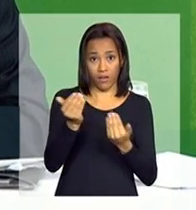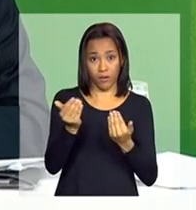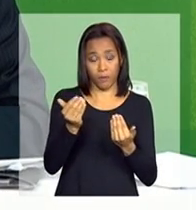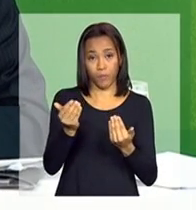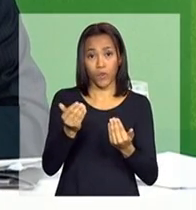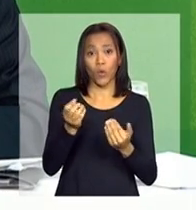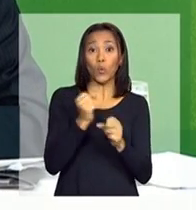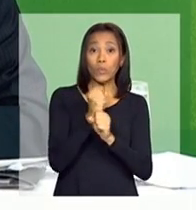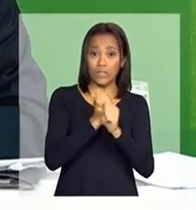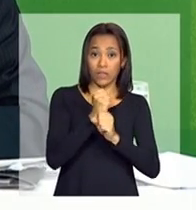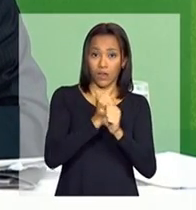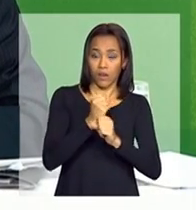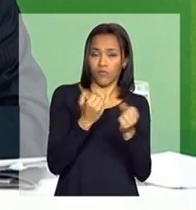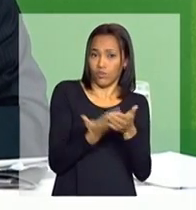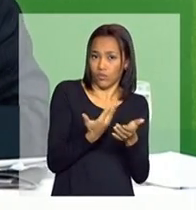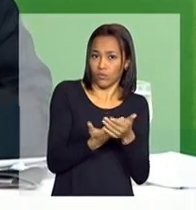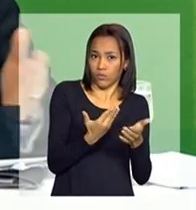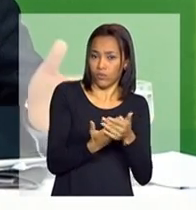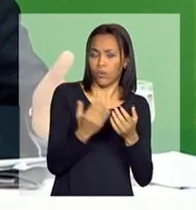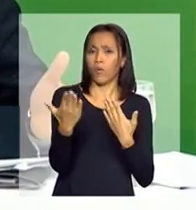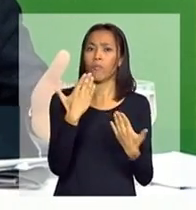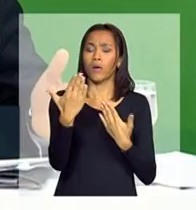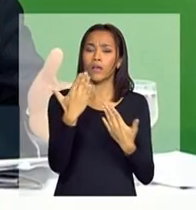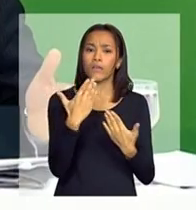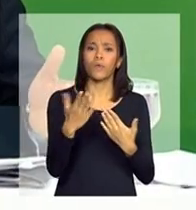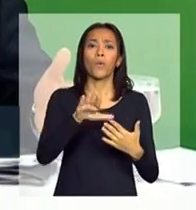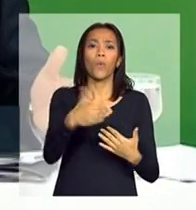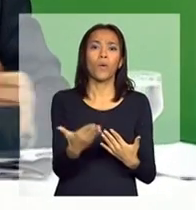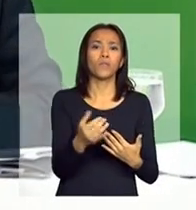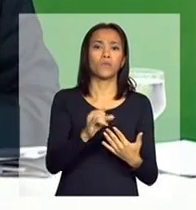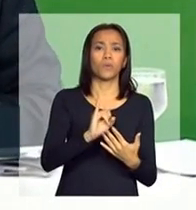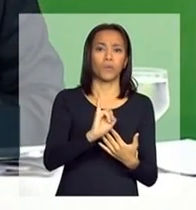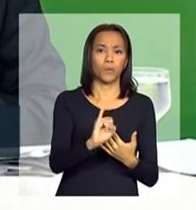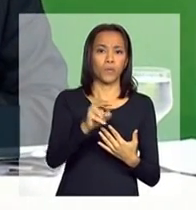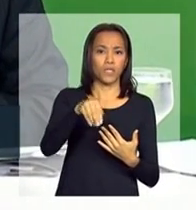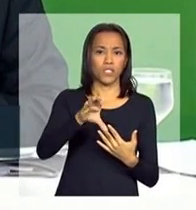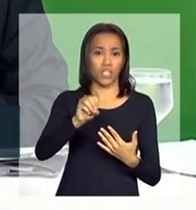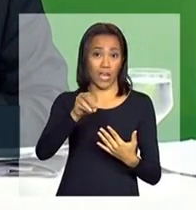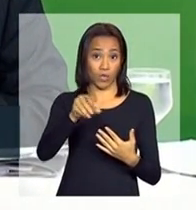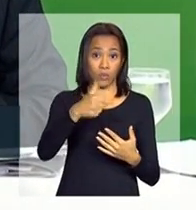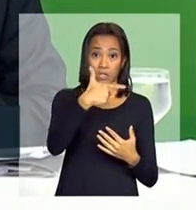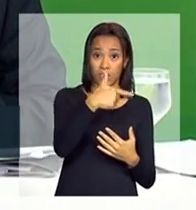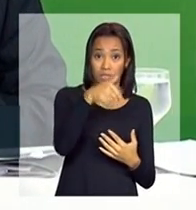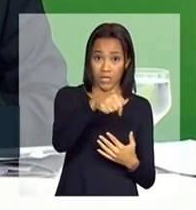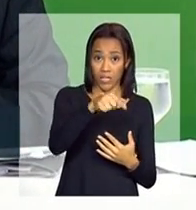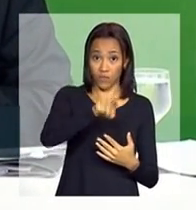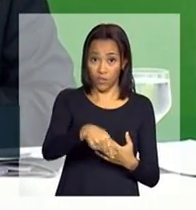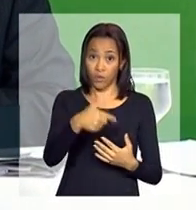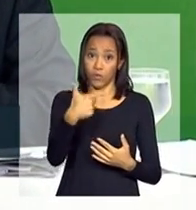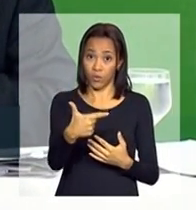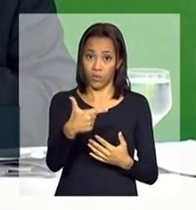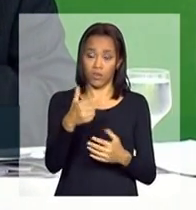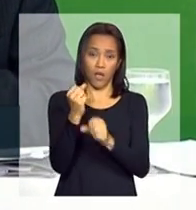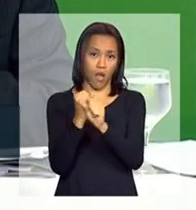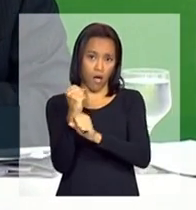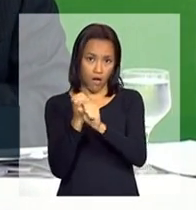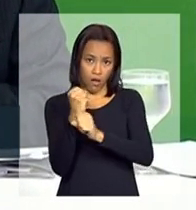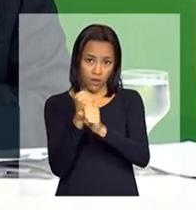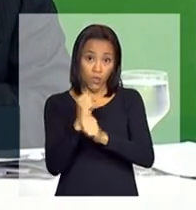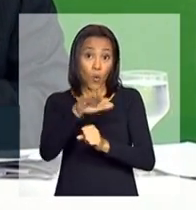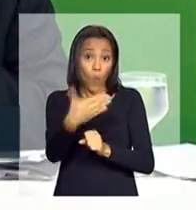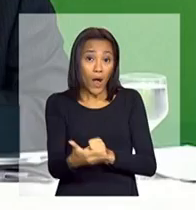de escolaridade quando indicadores de 7,2 anos quando os dados do do